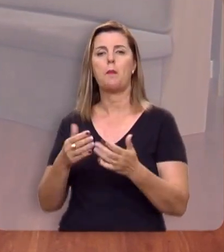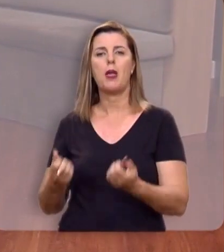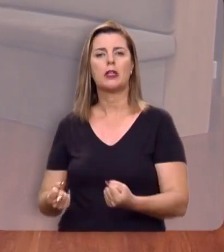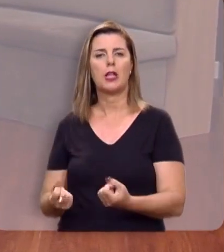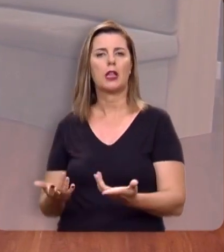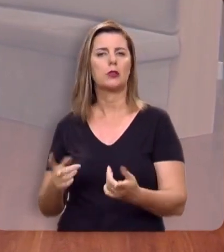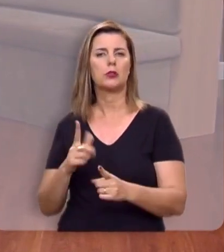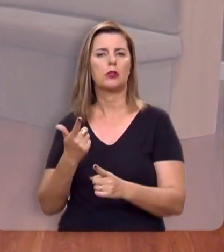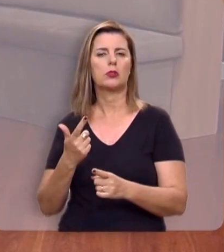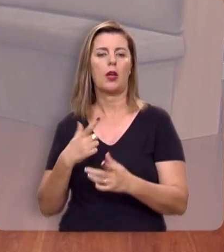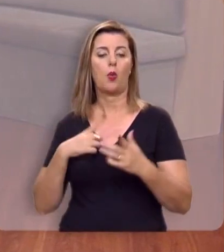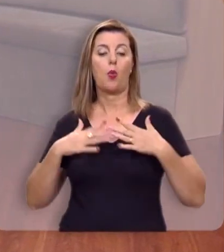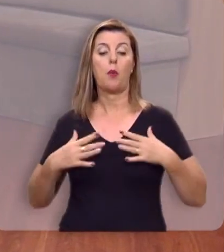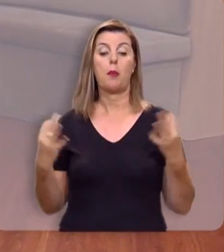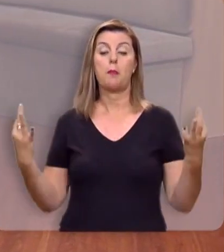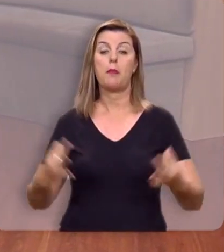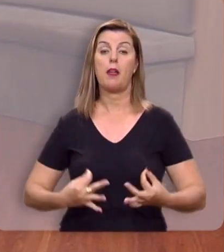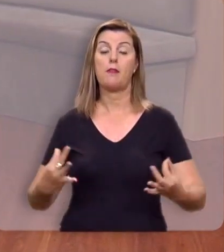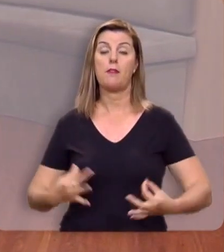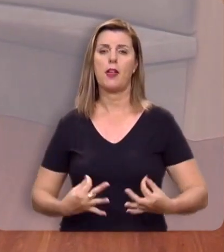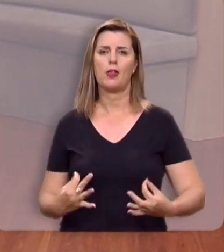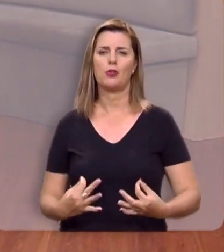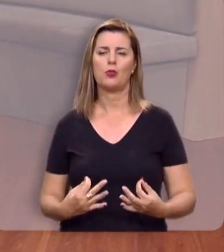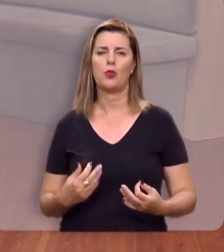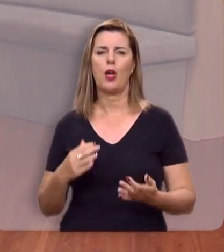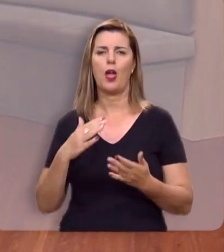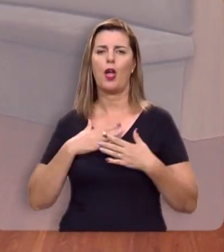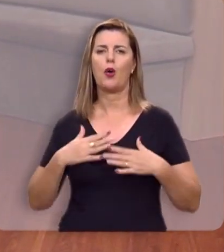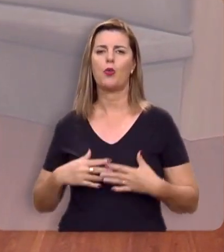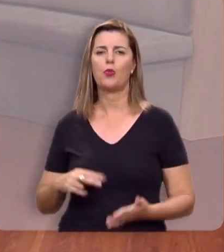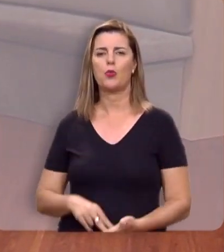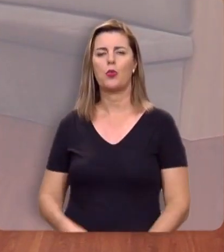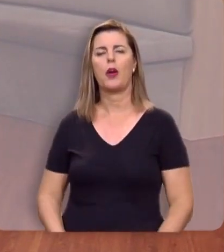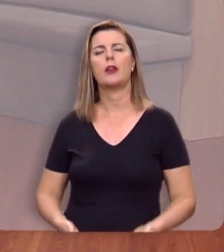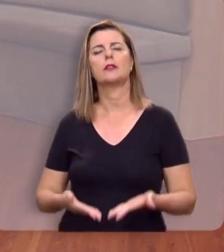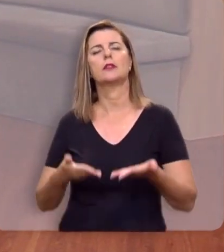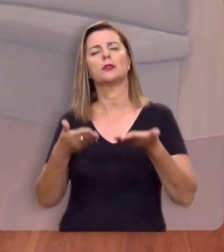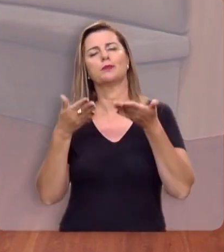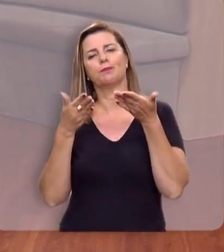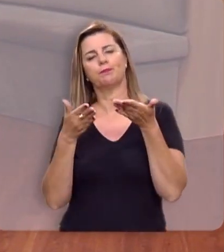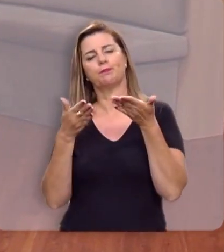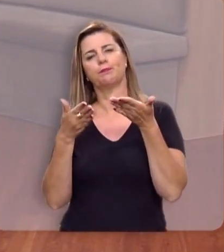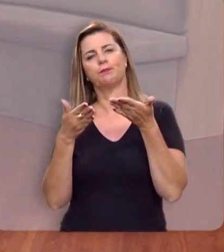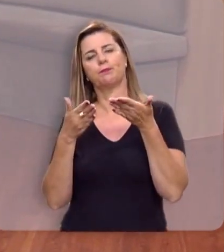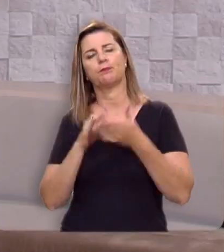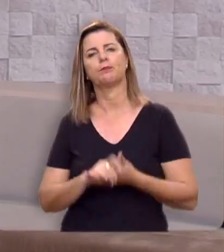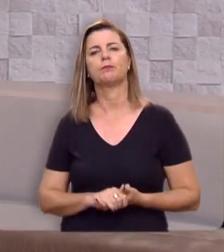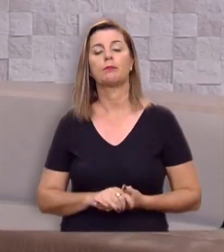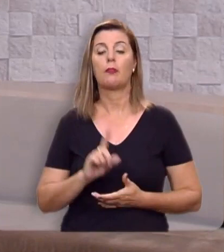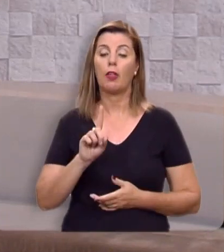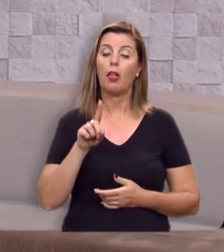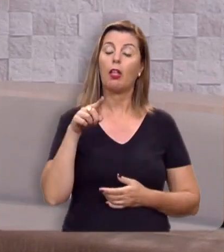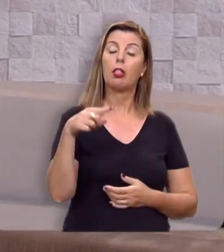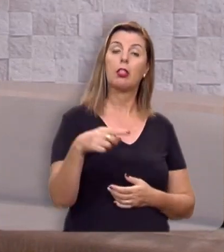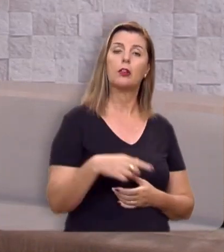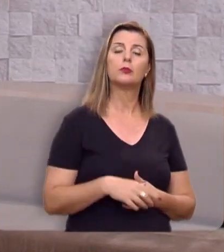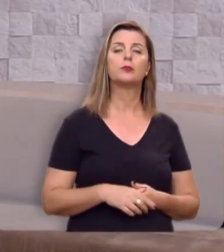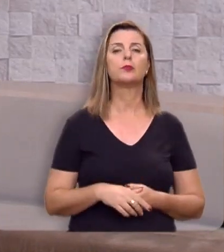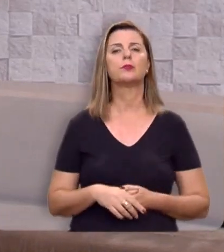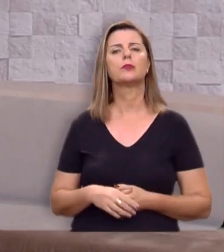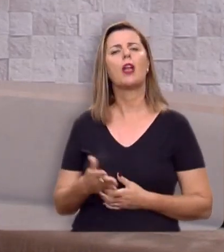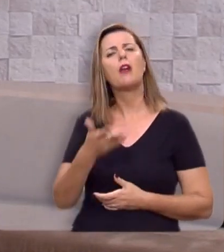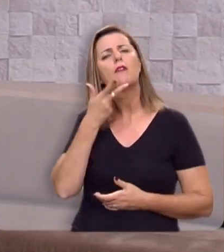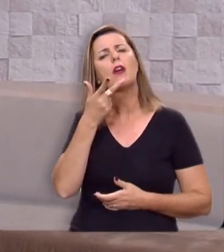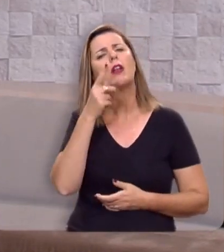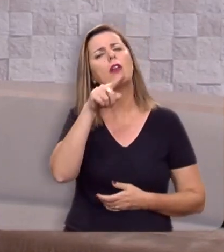um corpo perfeito. Este é o corpo da ressurreição. Então, eu